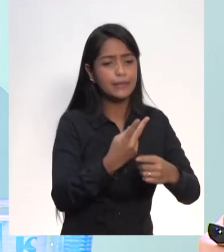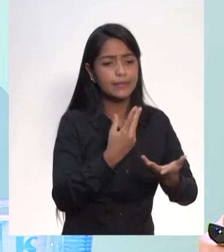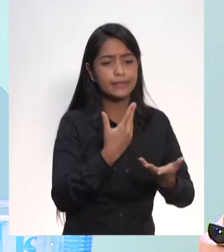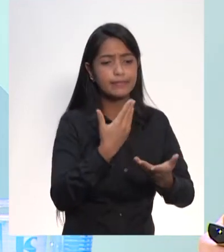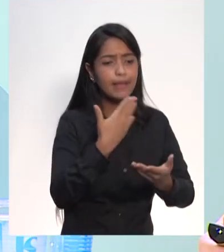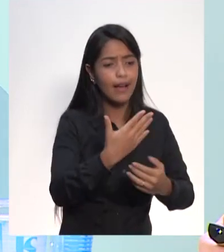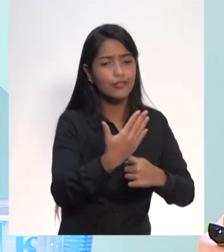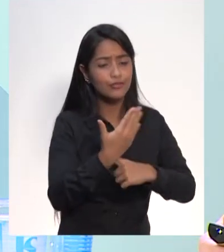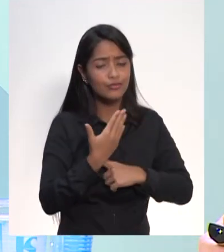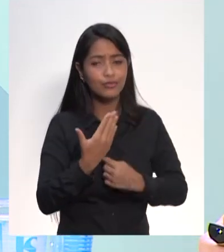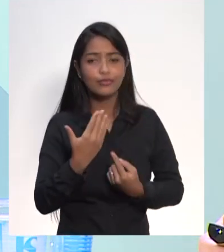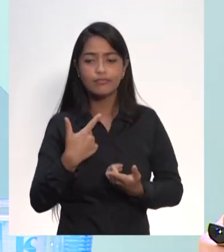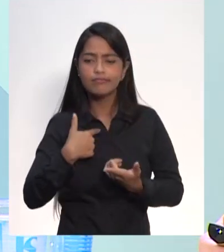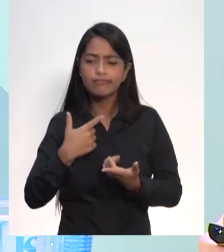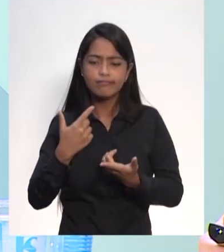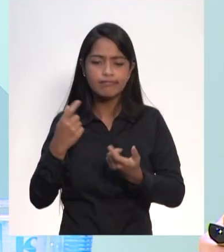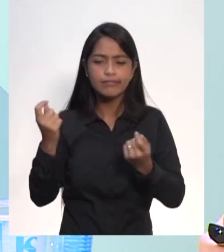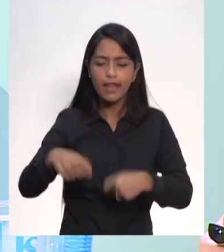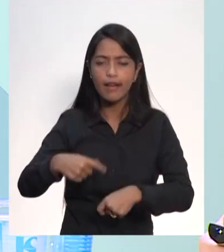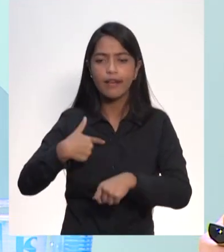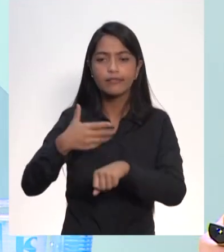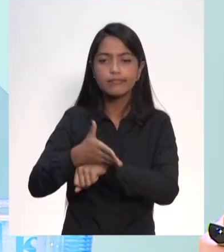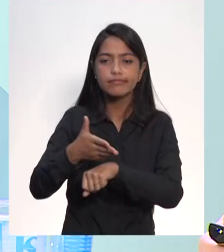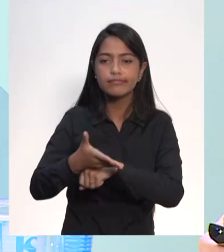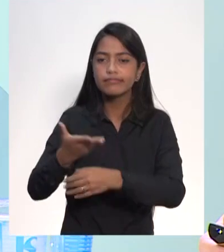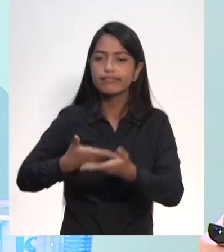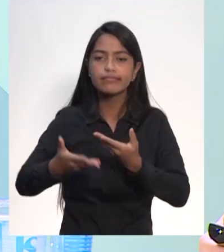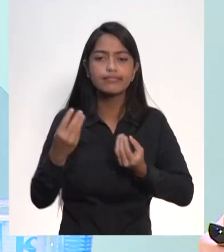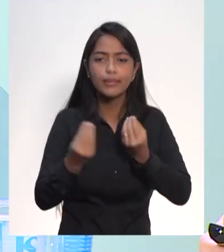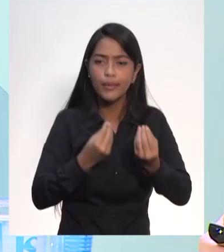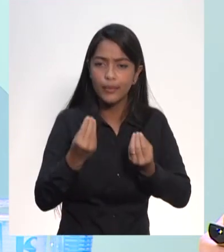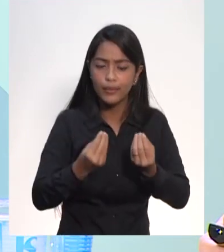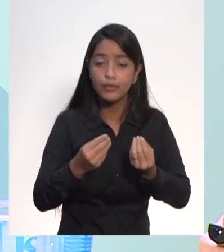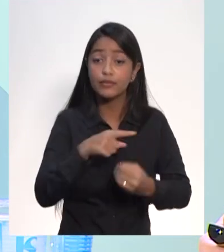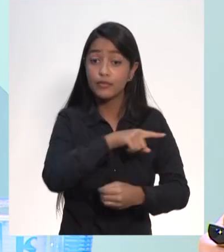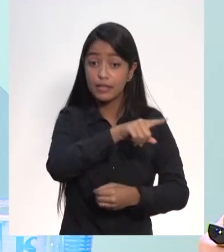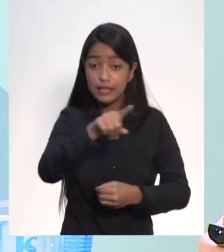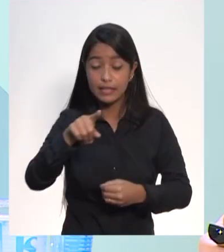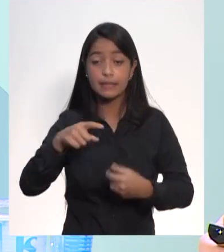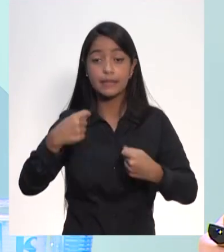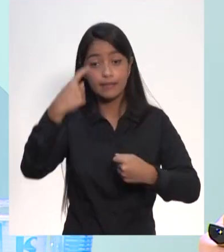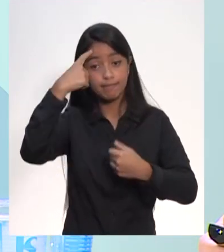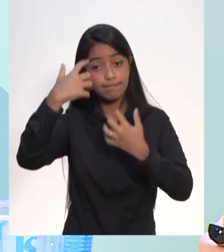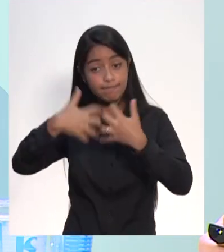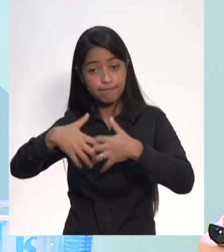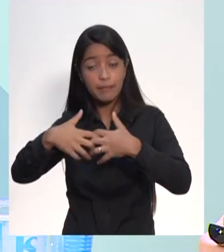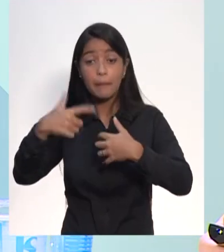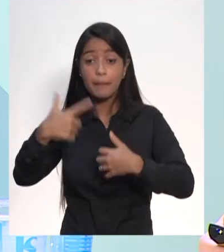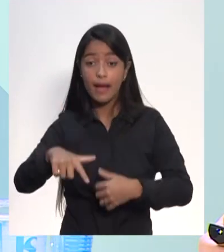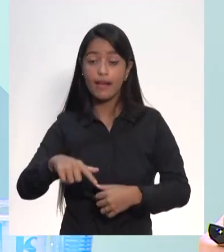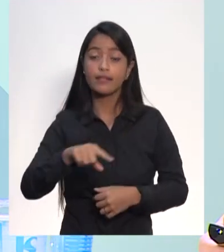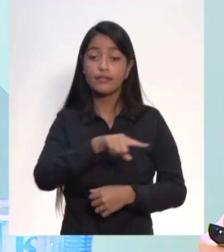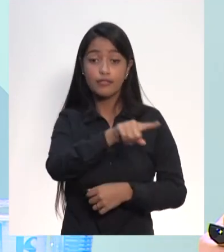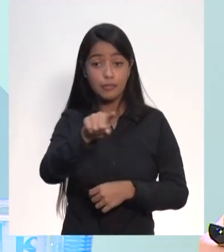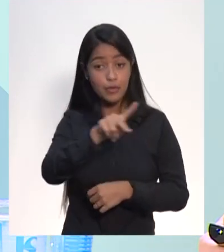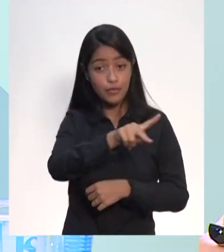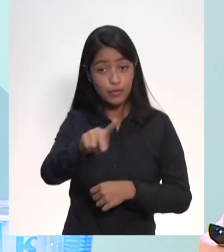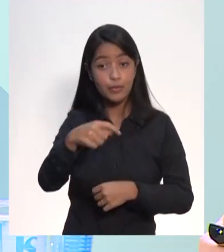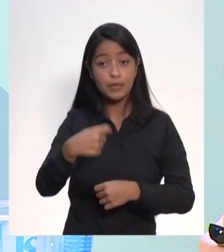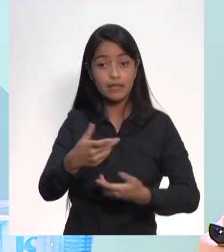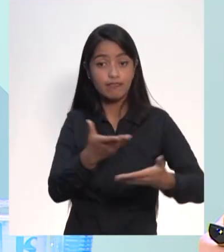como que eu posso participar. Então, nessa organização, vocês precisam conversar também entre vocês